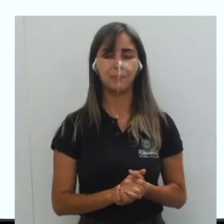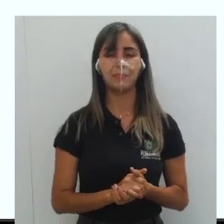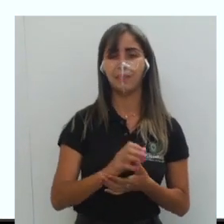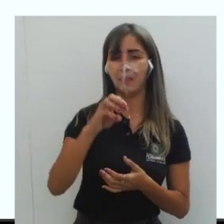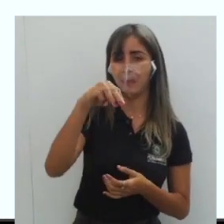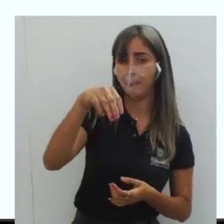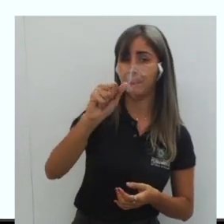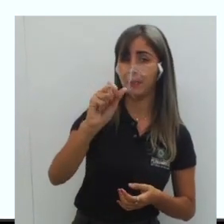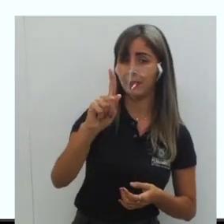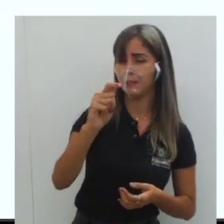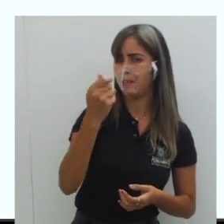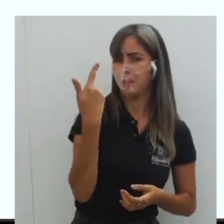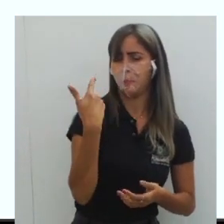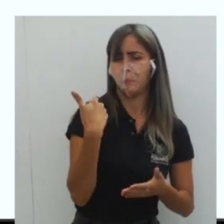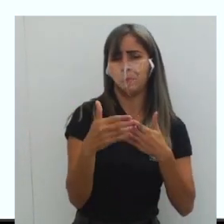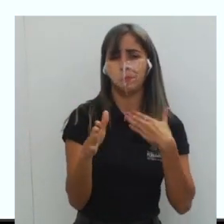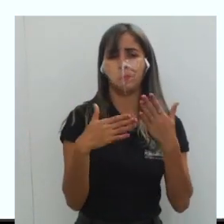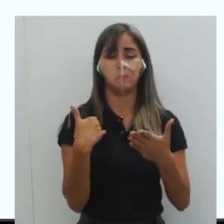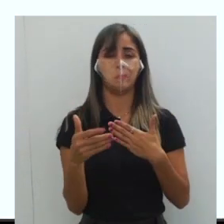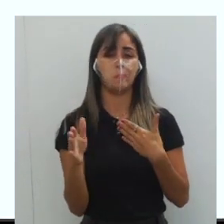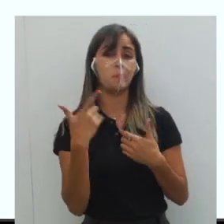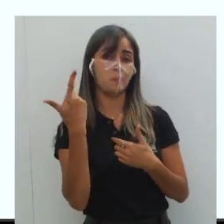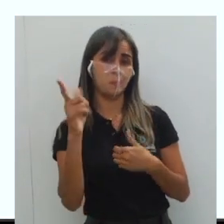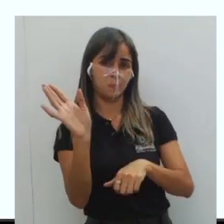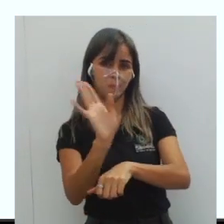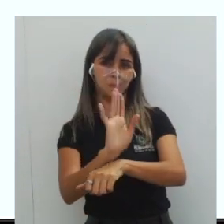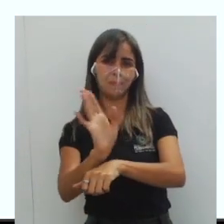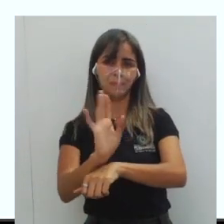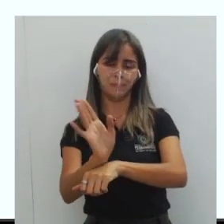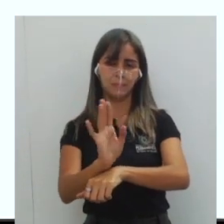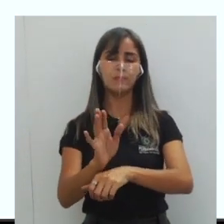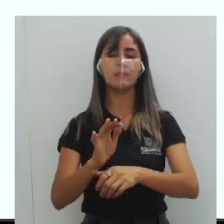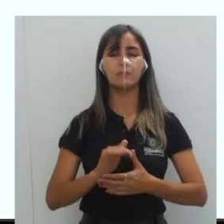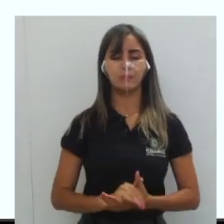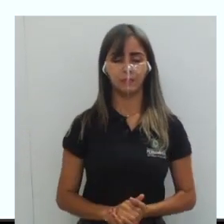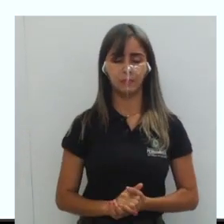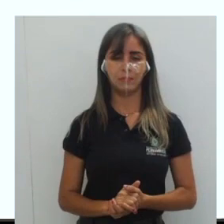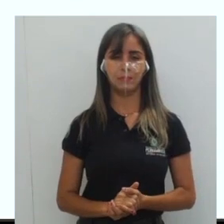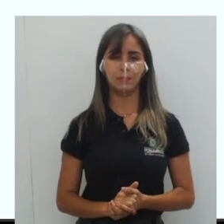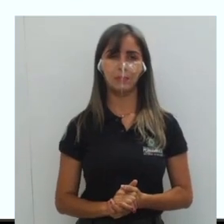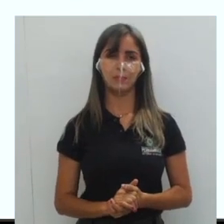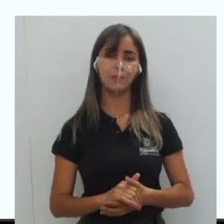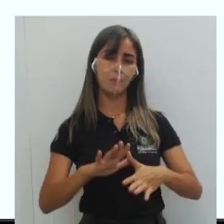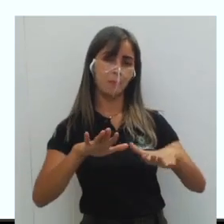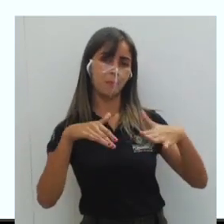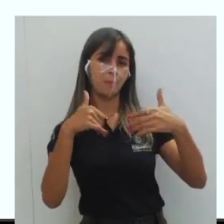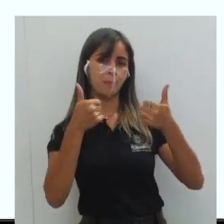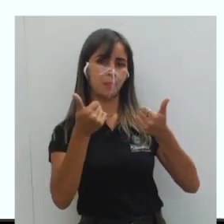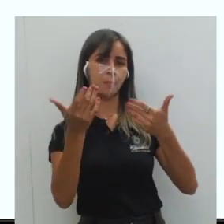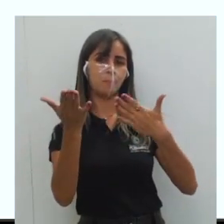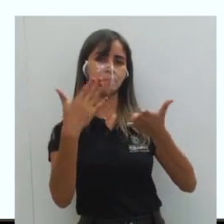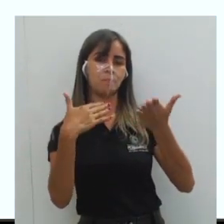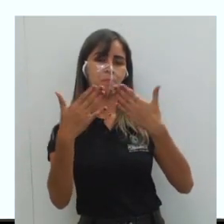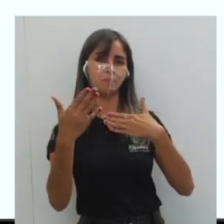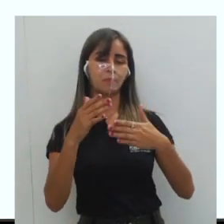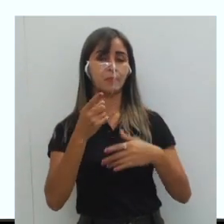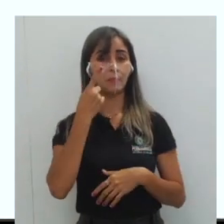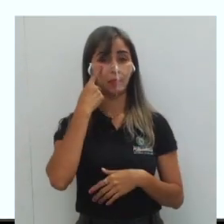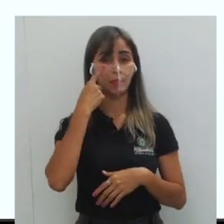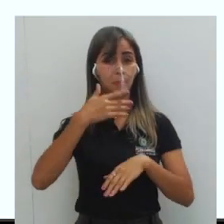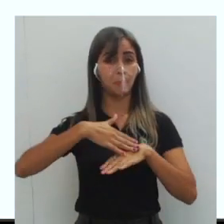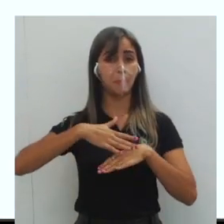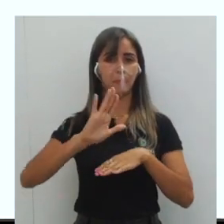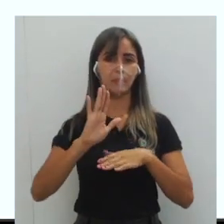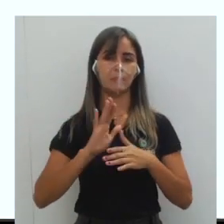a Madagascar ou a qualquer outro filme de animação. Frozen, conforme o exemplo, seria o melhor.